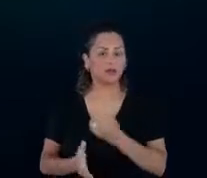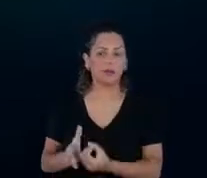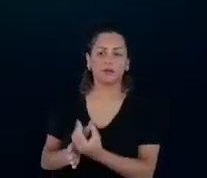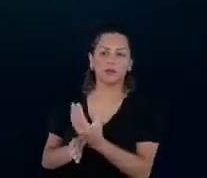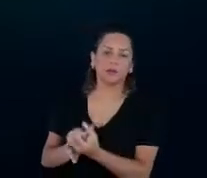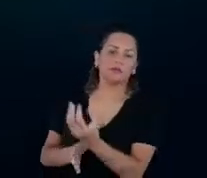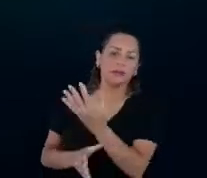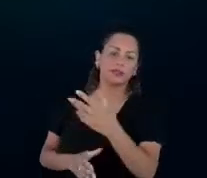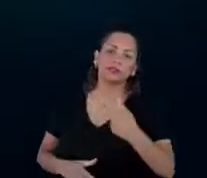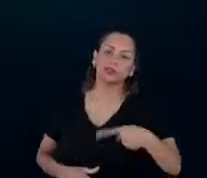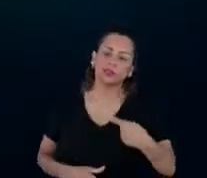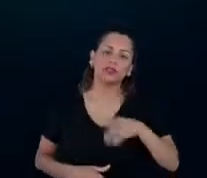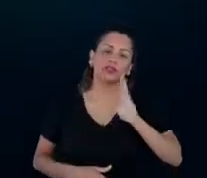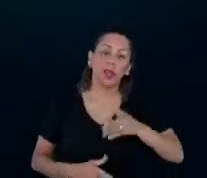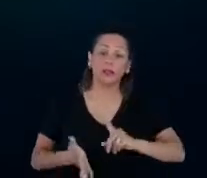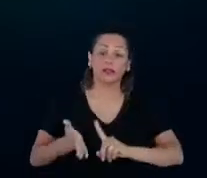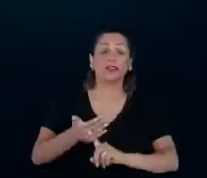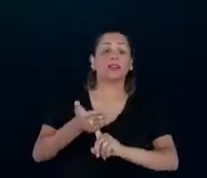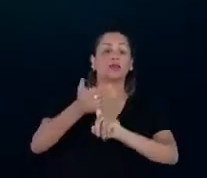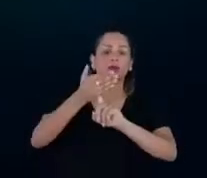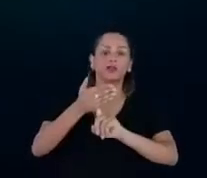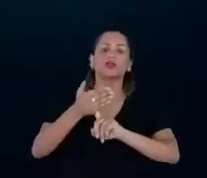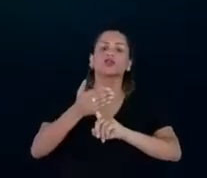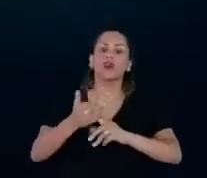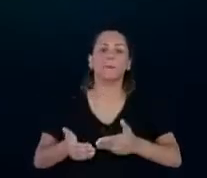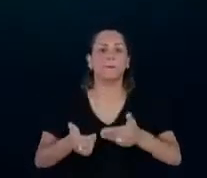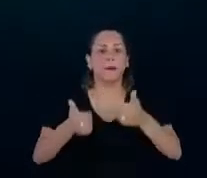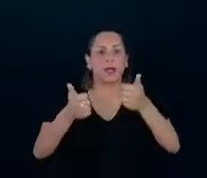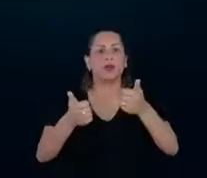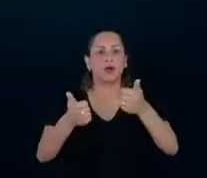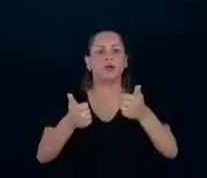essa tecnologia se torna mais viável ainda.